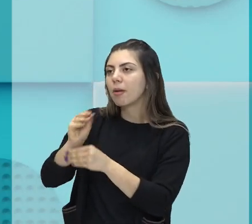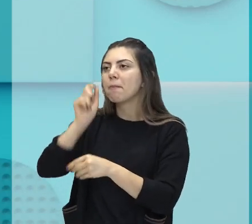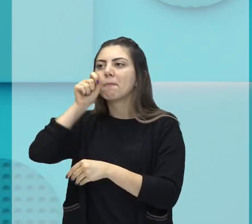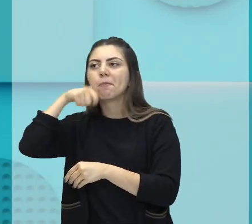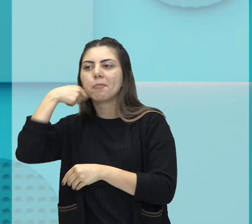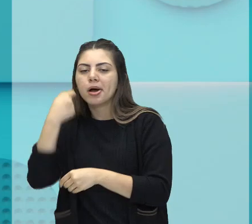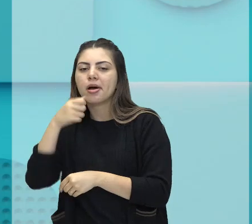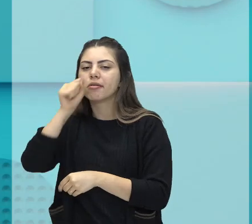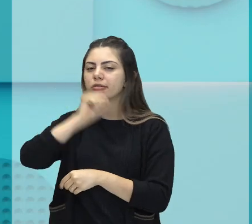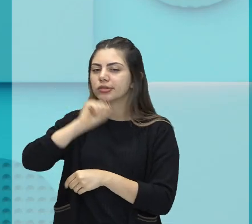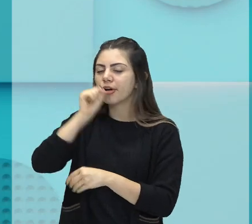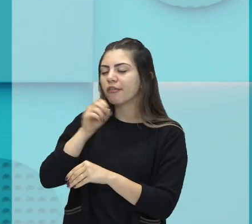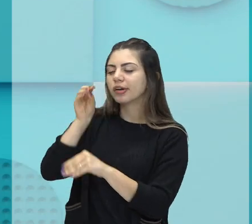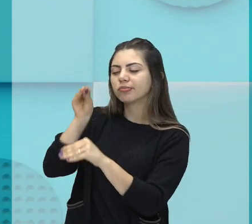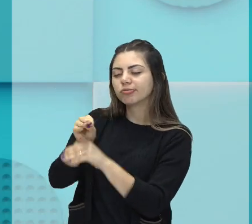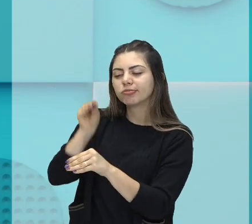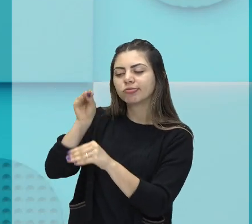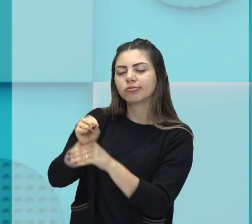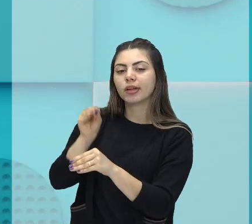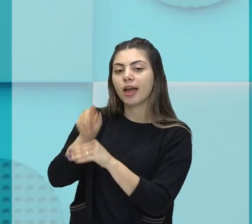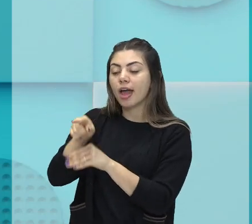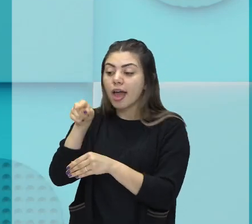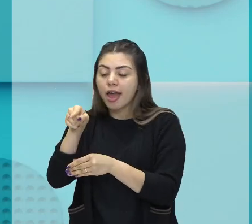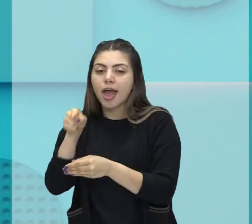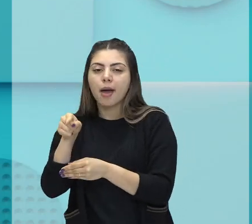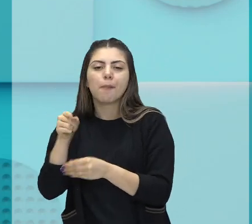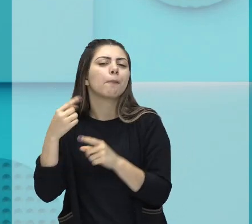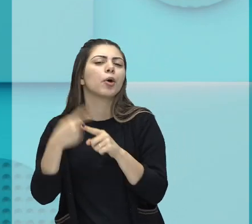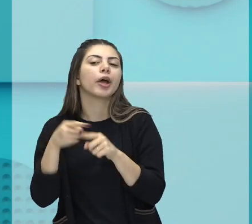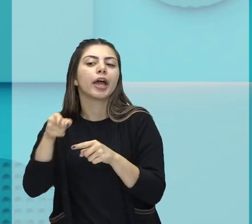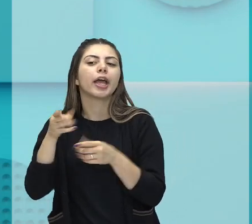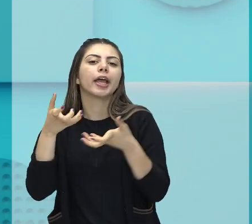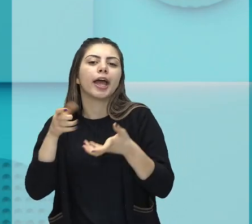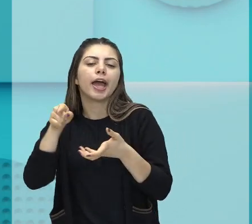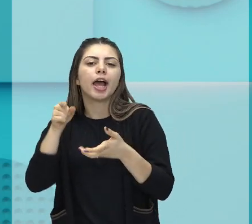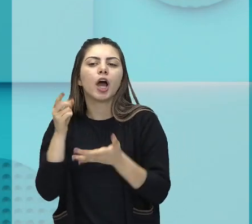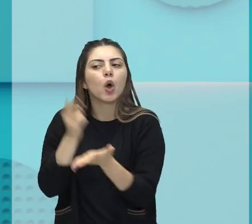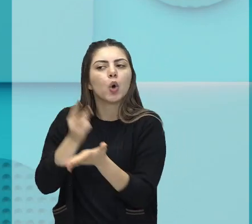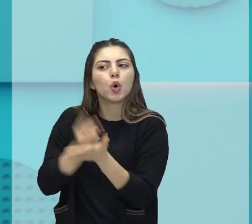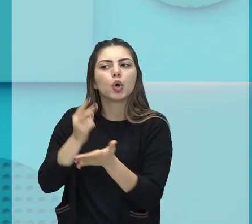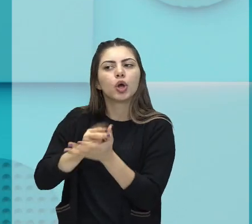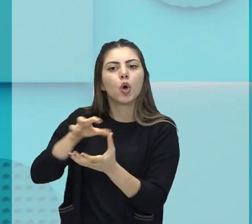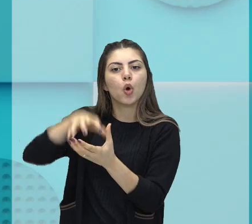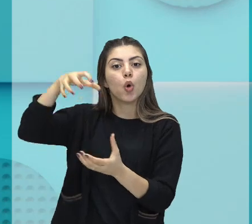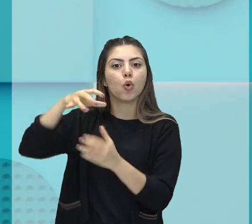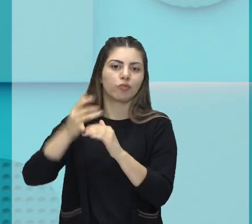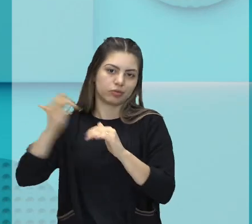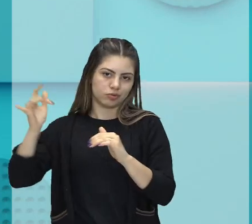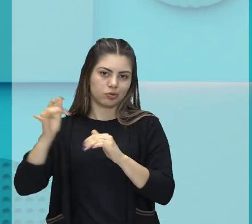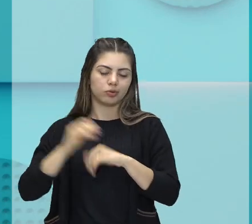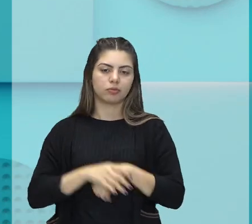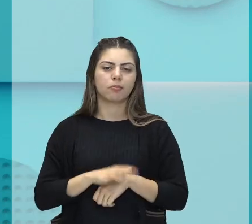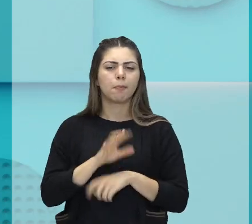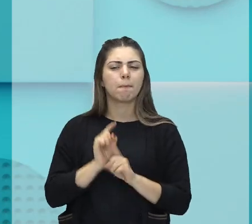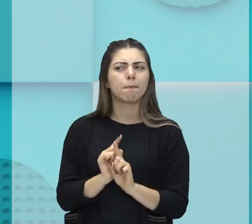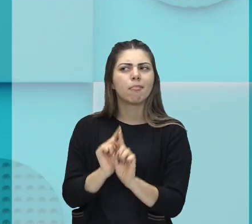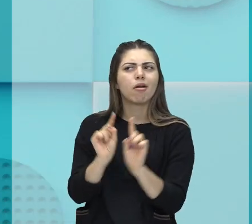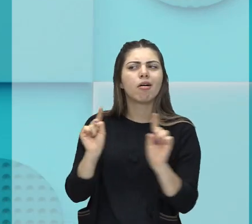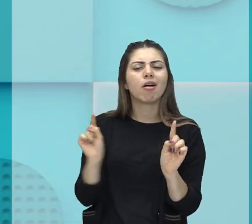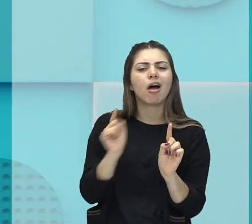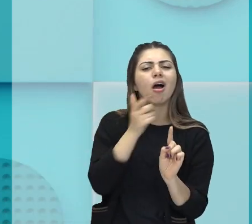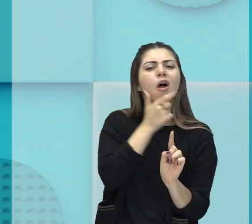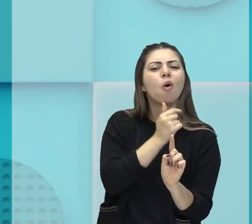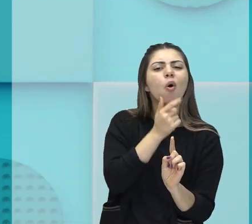e sorvete, na esperança de que ela continue a botar ovos de ouro. No entanto, o